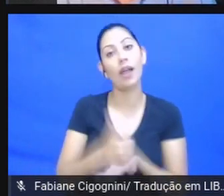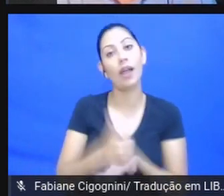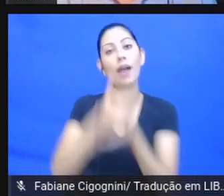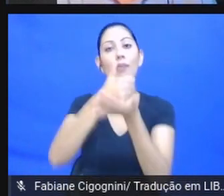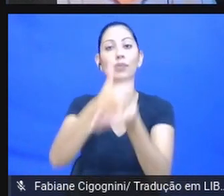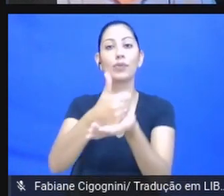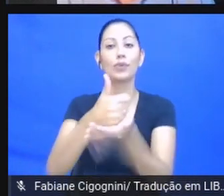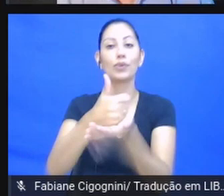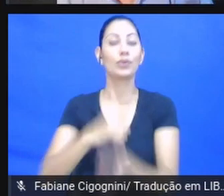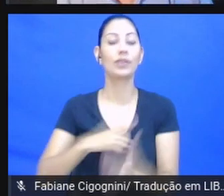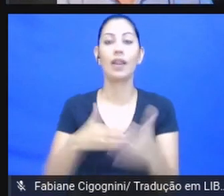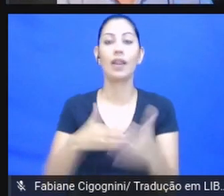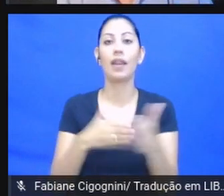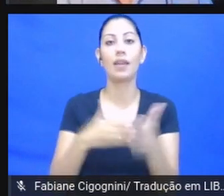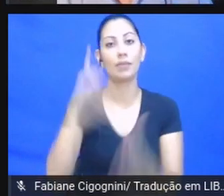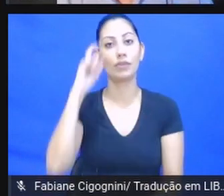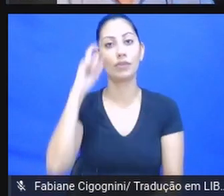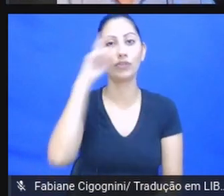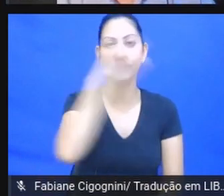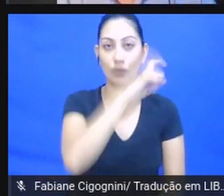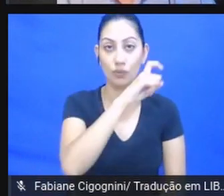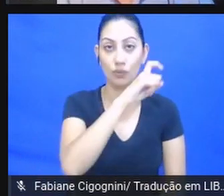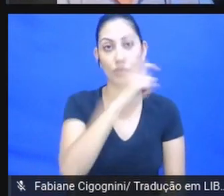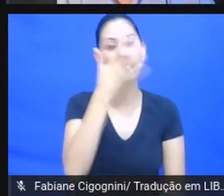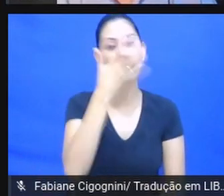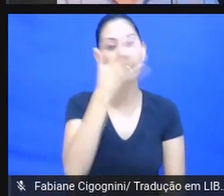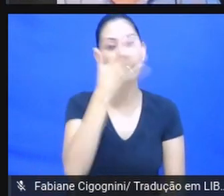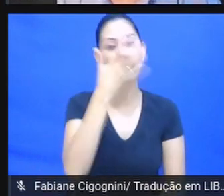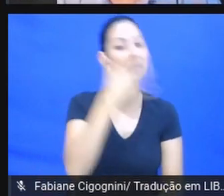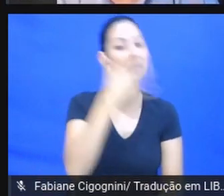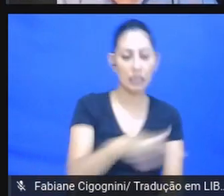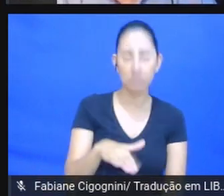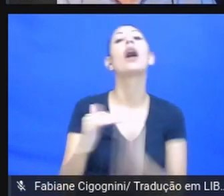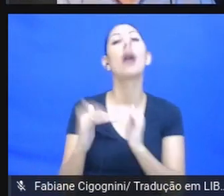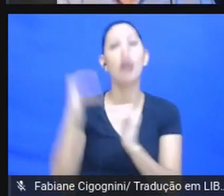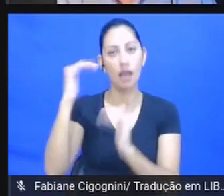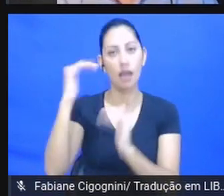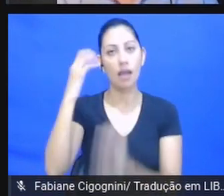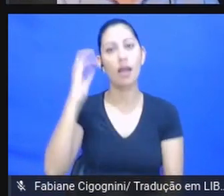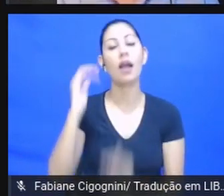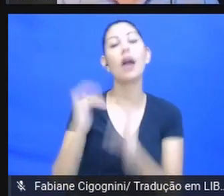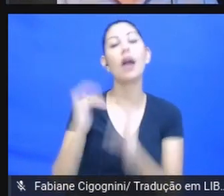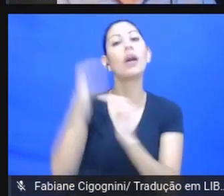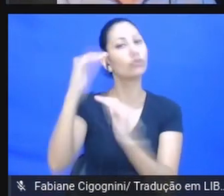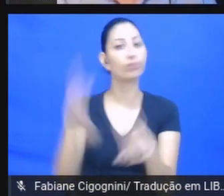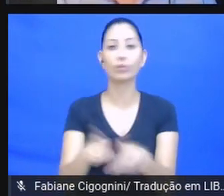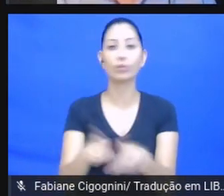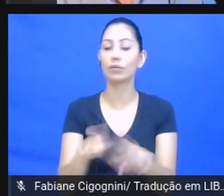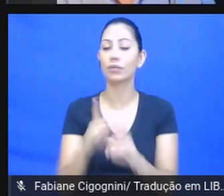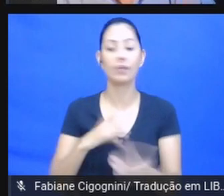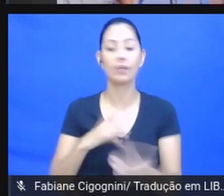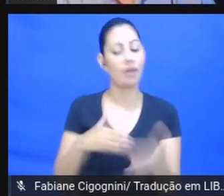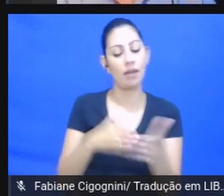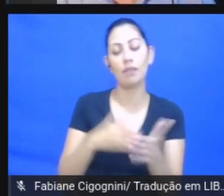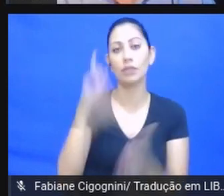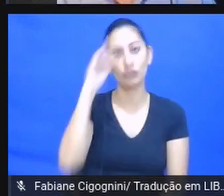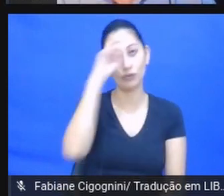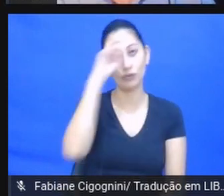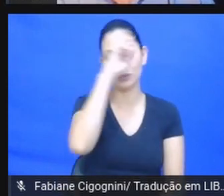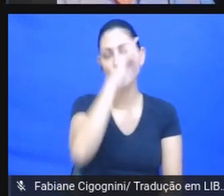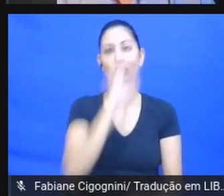tem dificuldades, não só crianças, mas também adultos e jovens. Então, há muitos psicólogos,